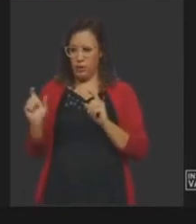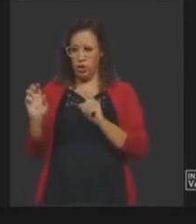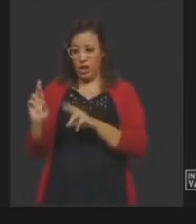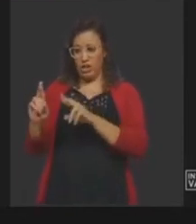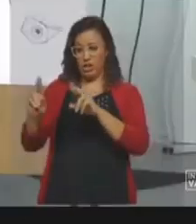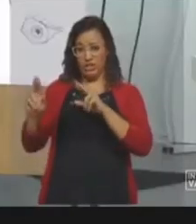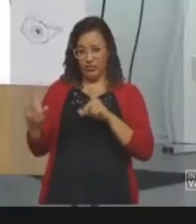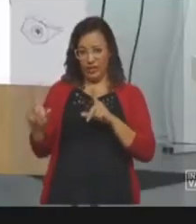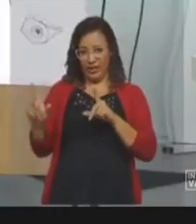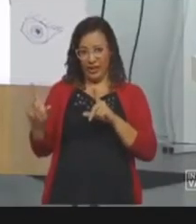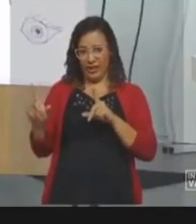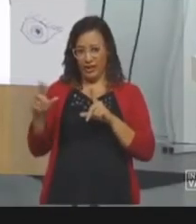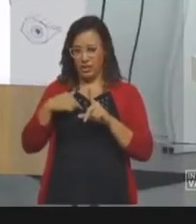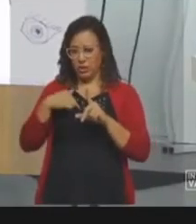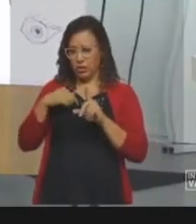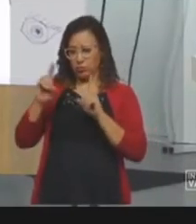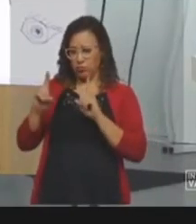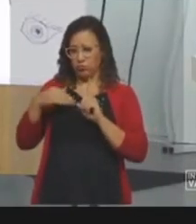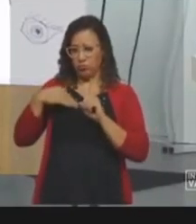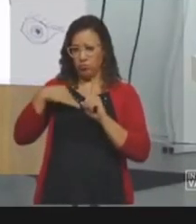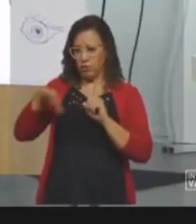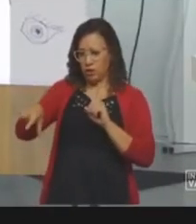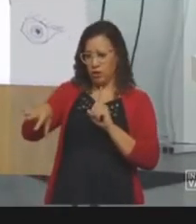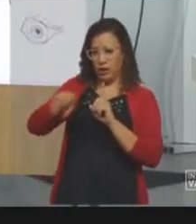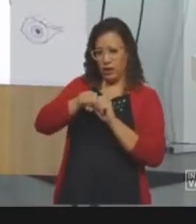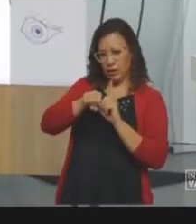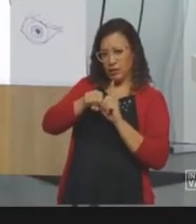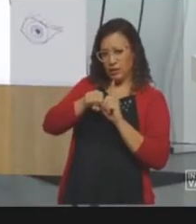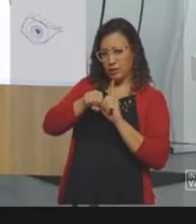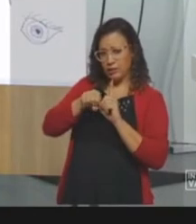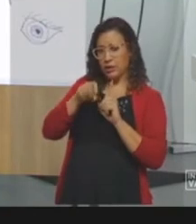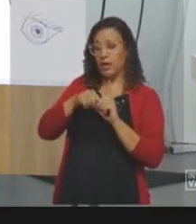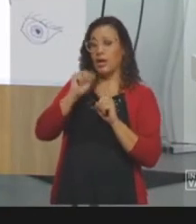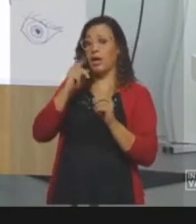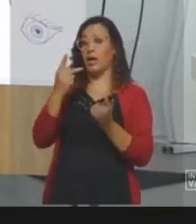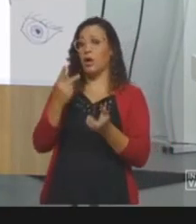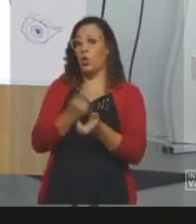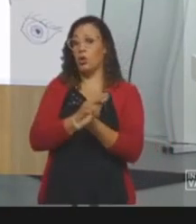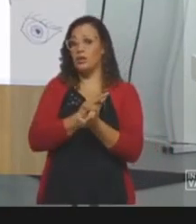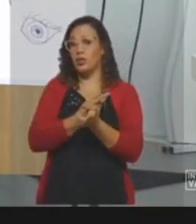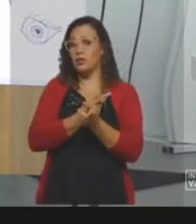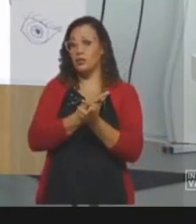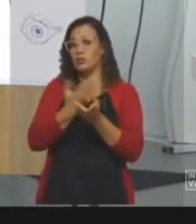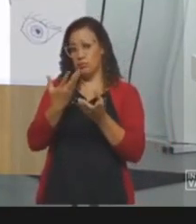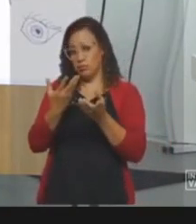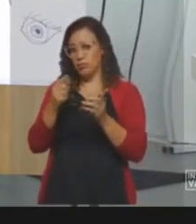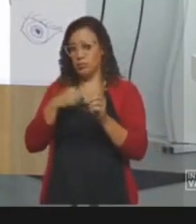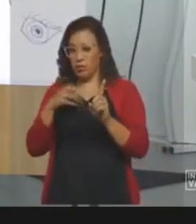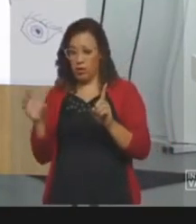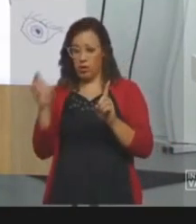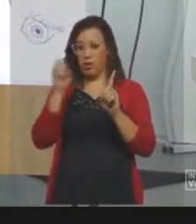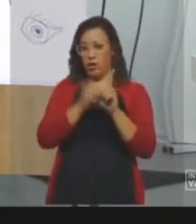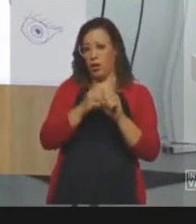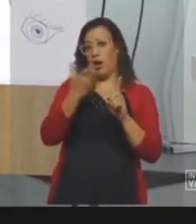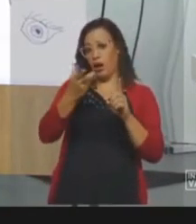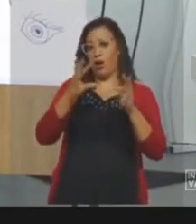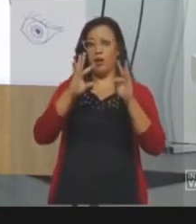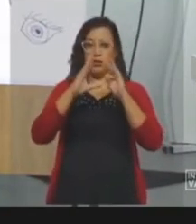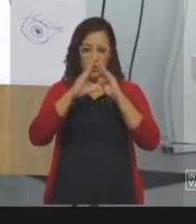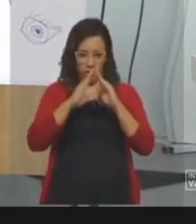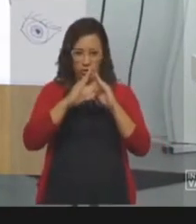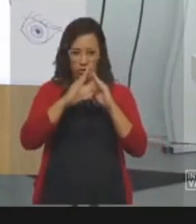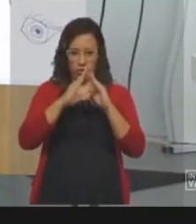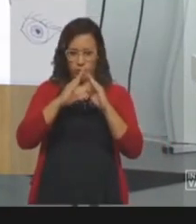qualquer organismo que tiver recebido um gene que não pertence a ele, ele é um transgênico. Nós conhecemos mais o termo